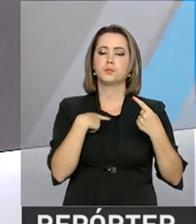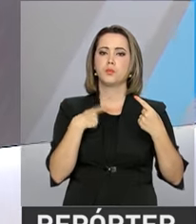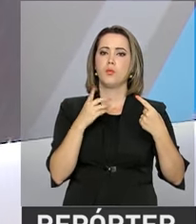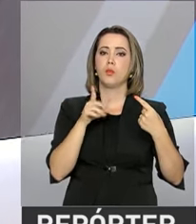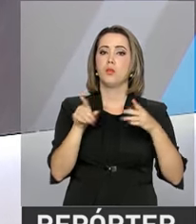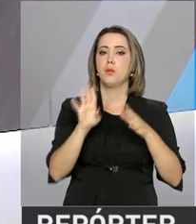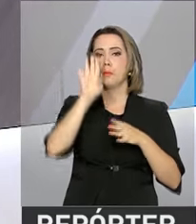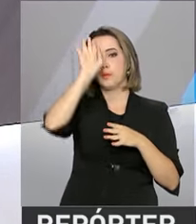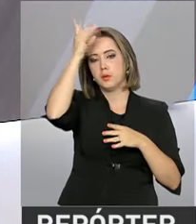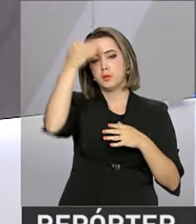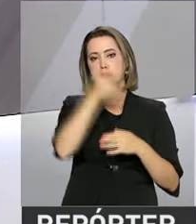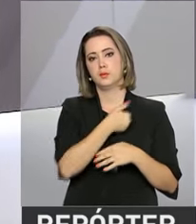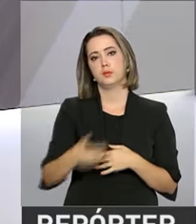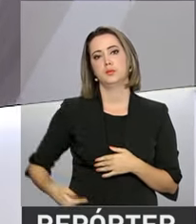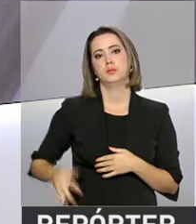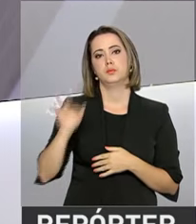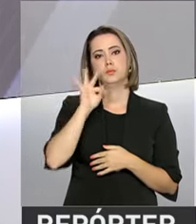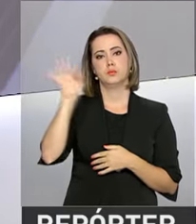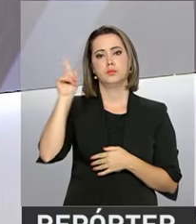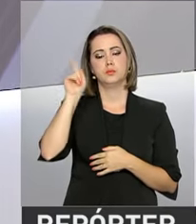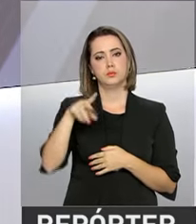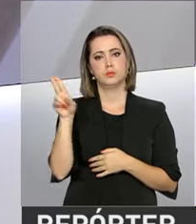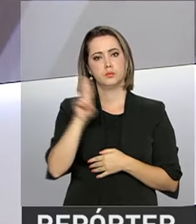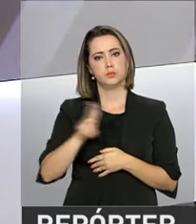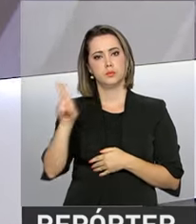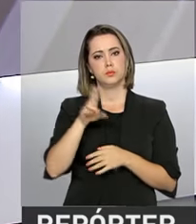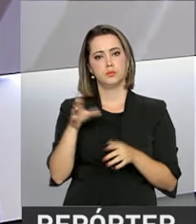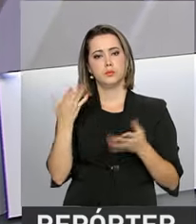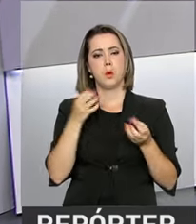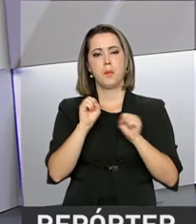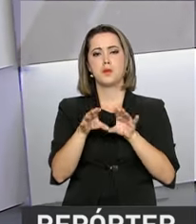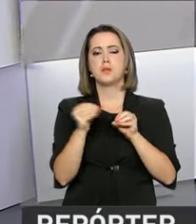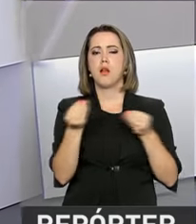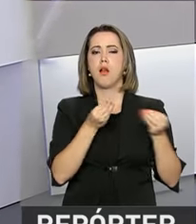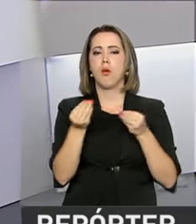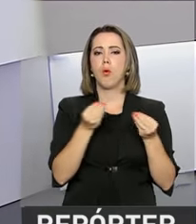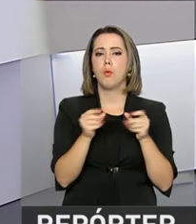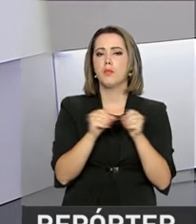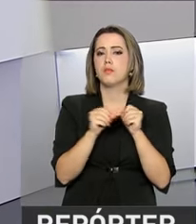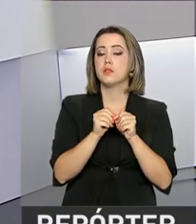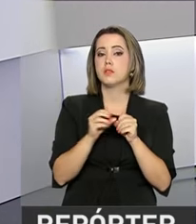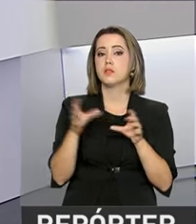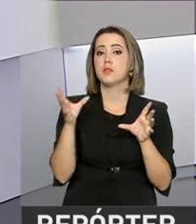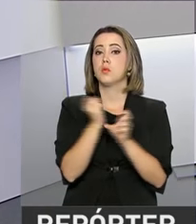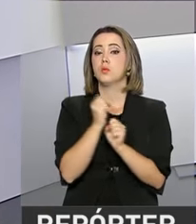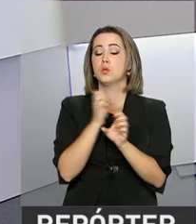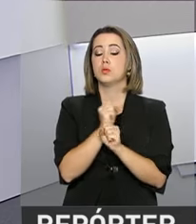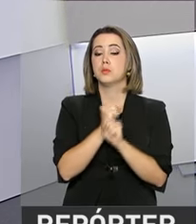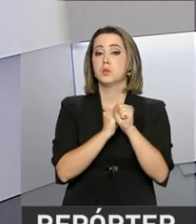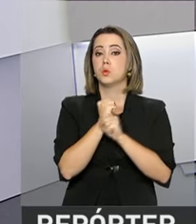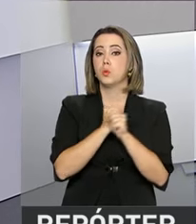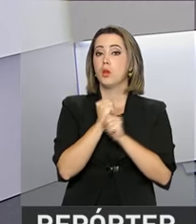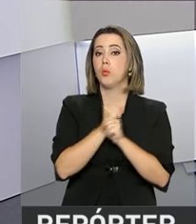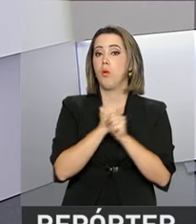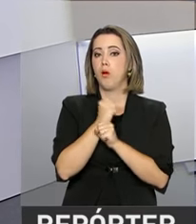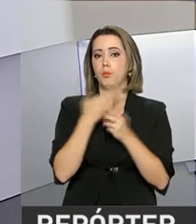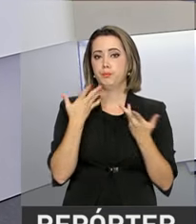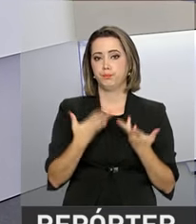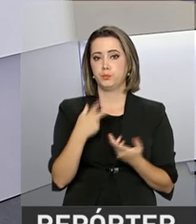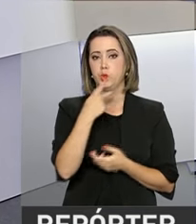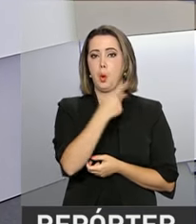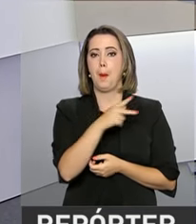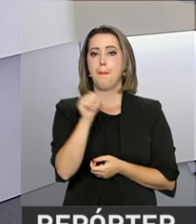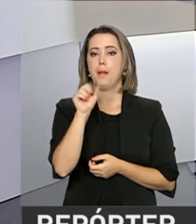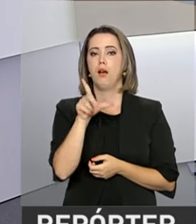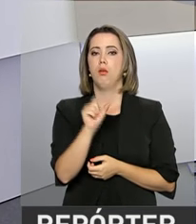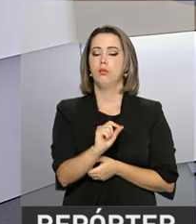as metas e prioridades do governo federal e é usada para orientar a elaboração do orçamento anual. O repórter Paulo